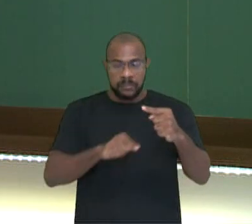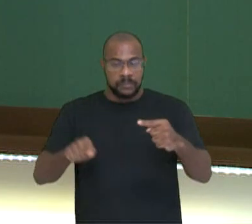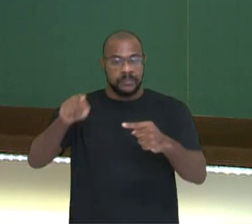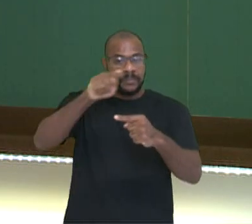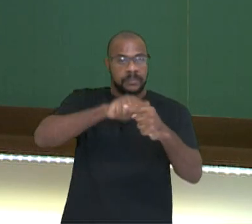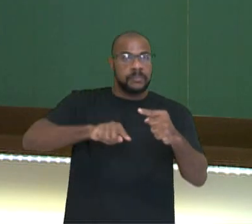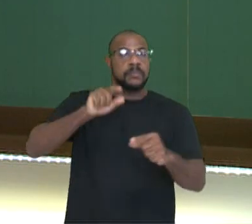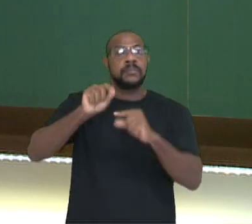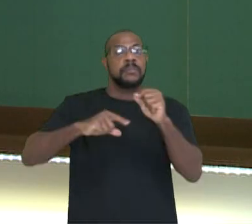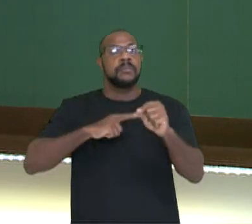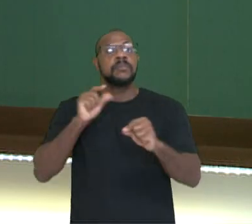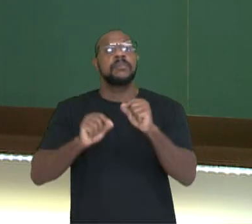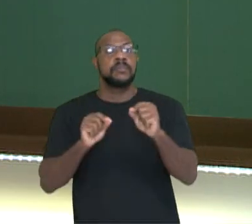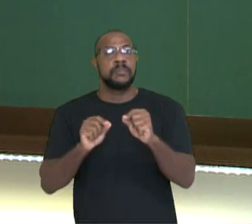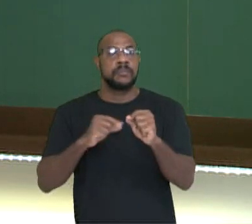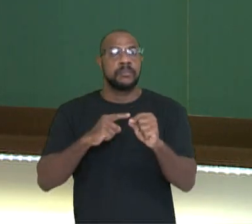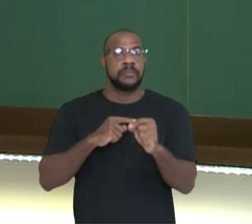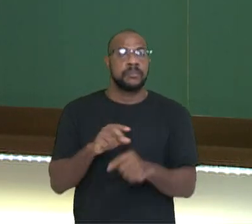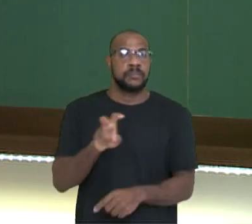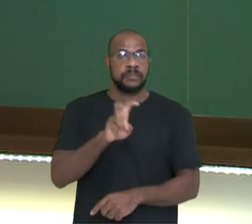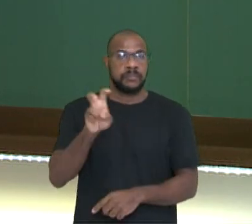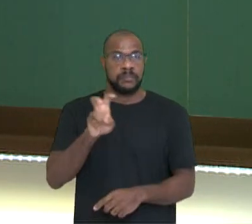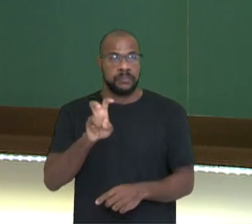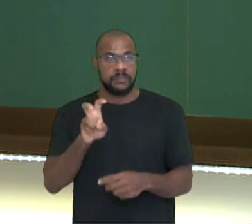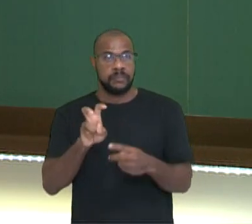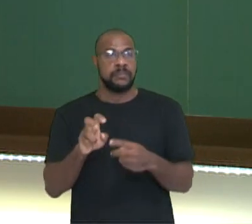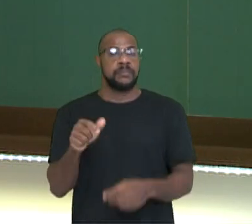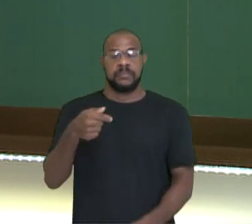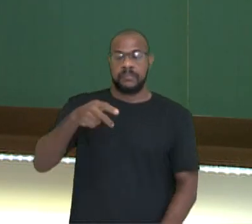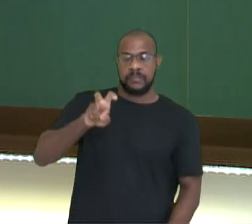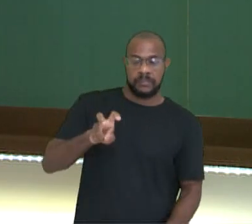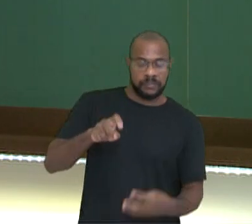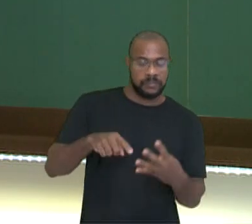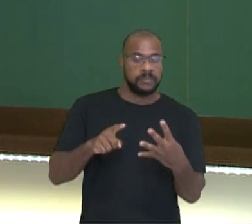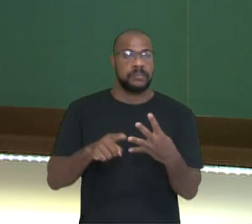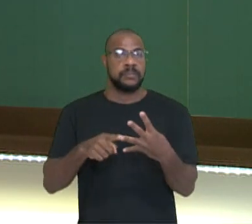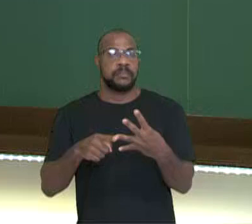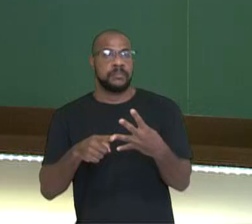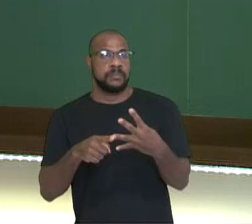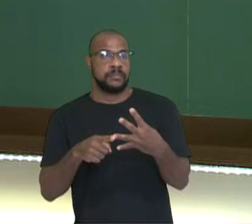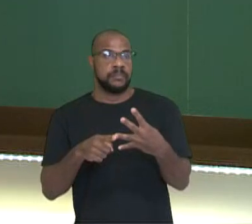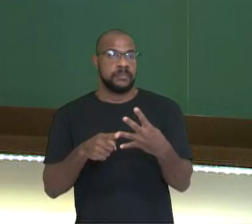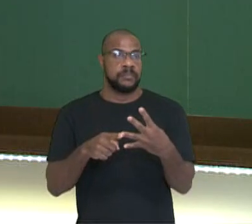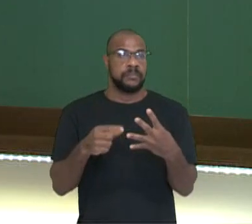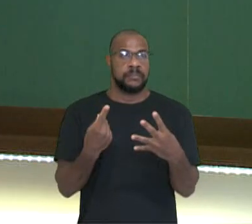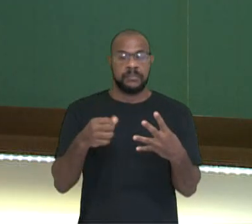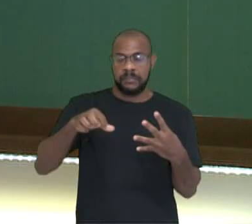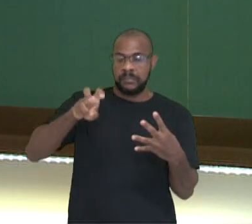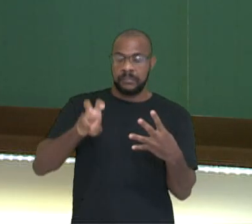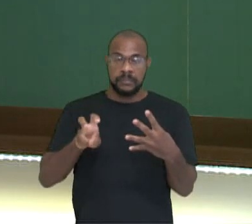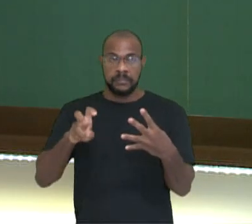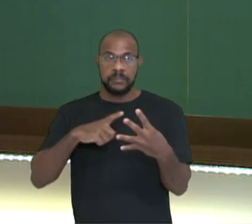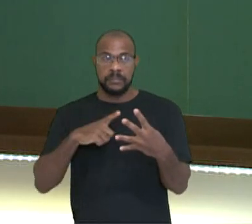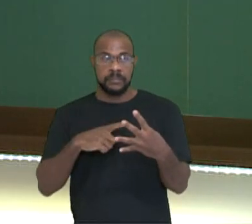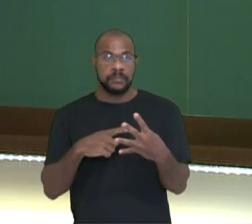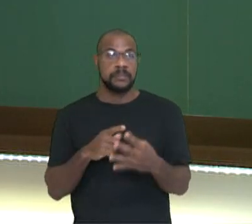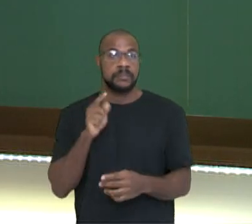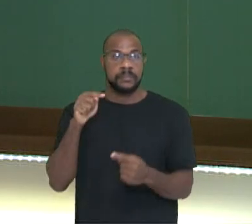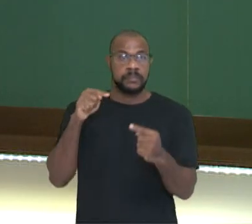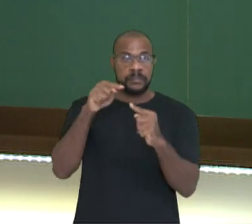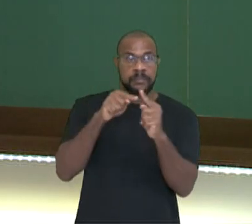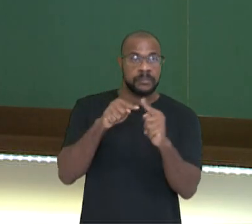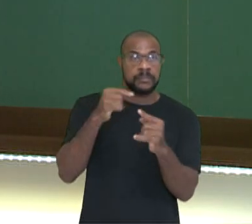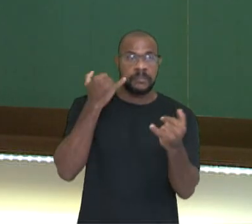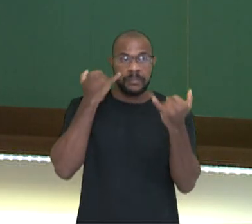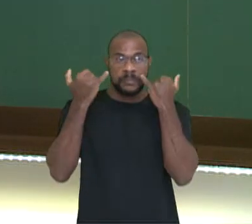congruo. Letra A, 55 graus, letra B, 75 graus e letra C, 195 graus. Esse tipo de